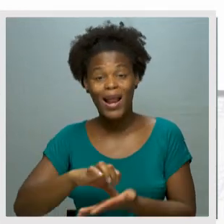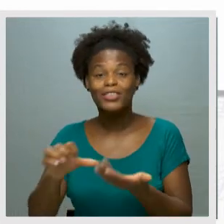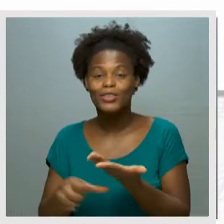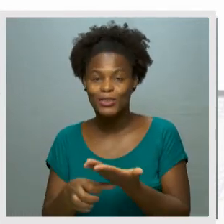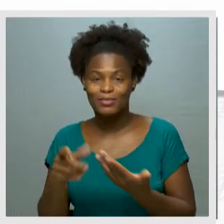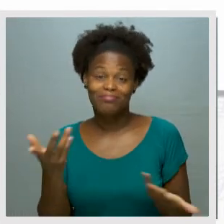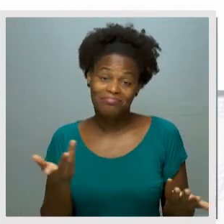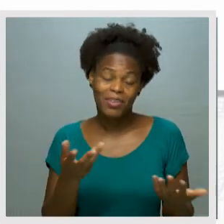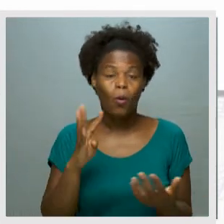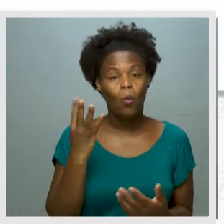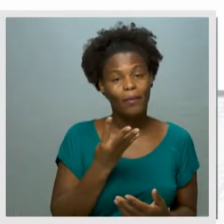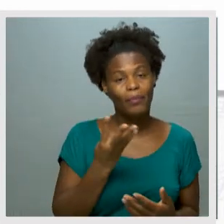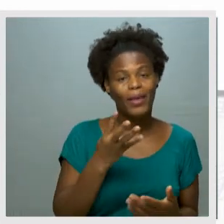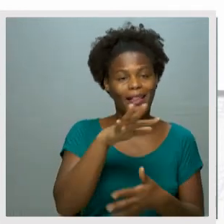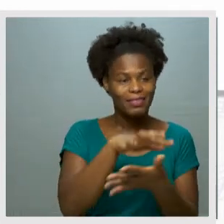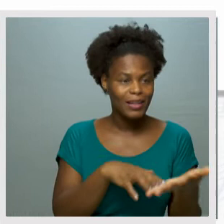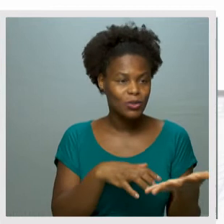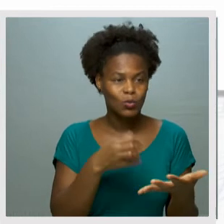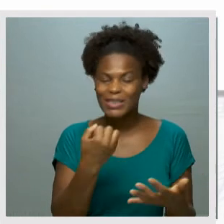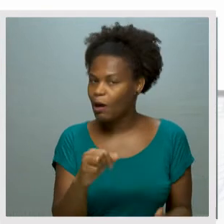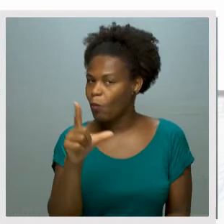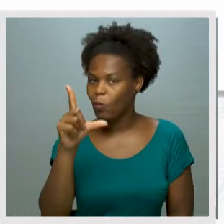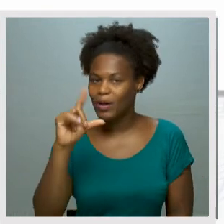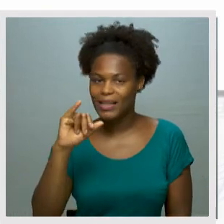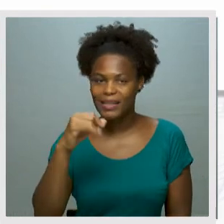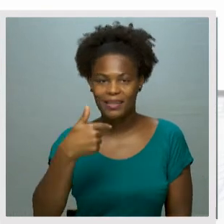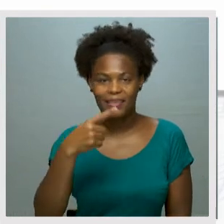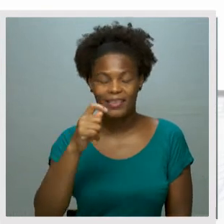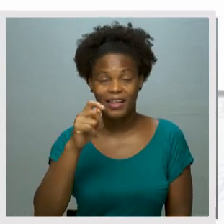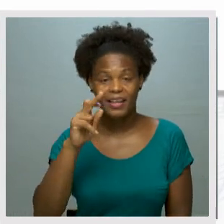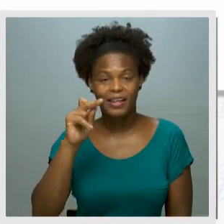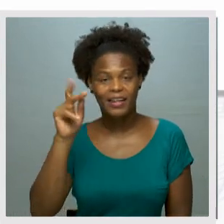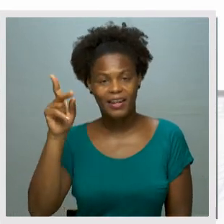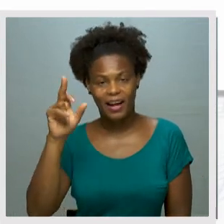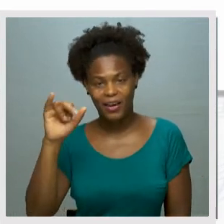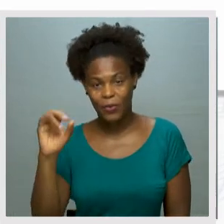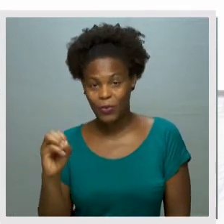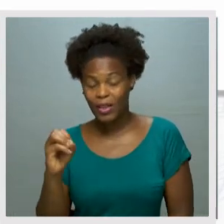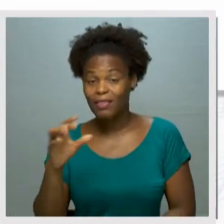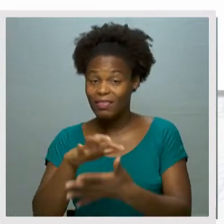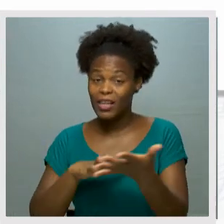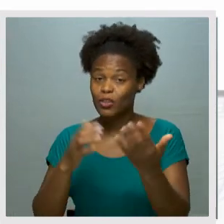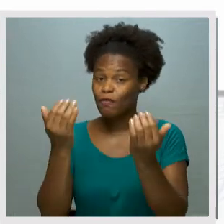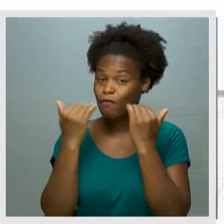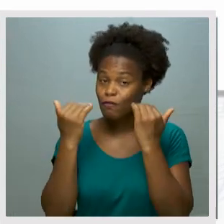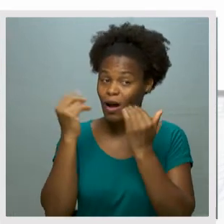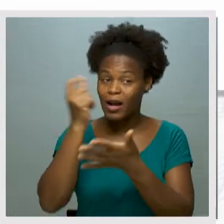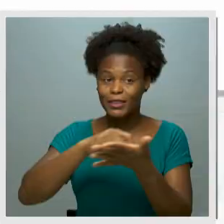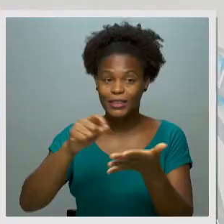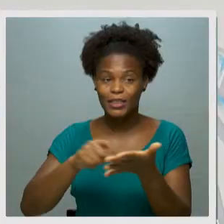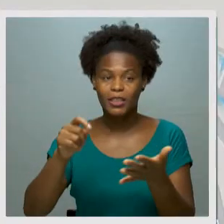Por último, 4. Os textos não literários são textos informativos de escrita